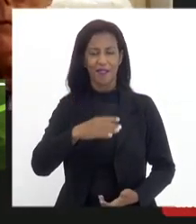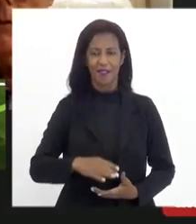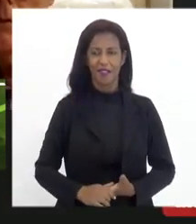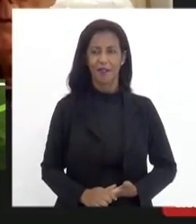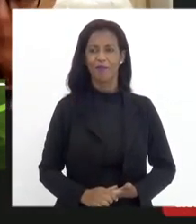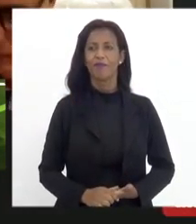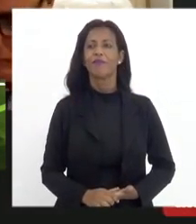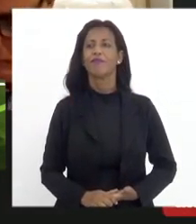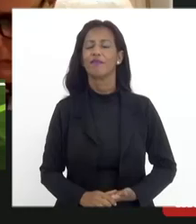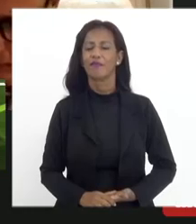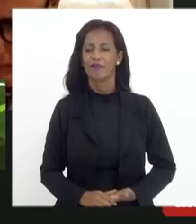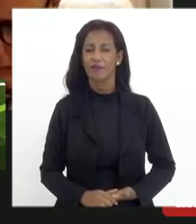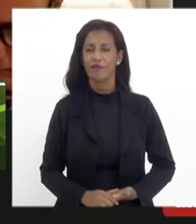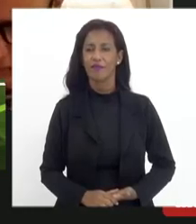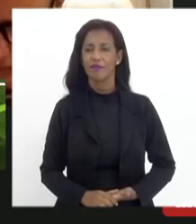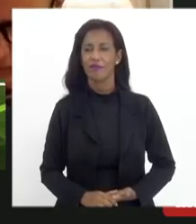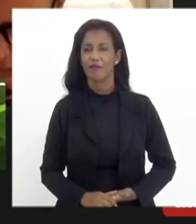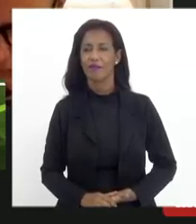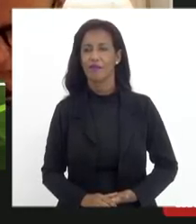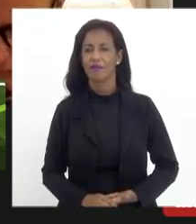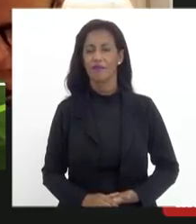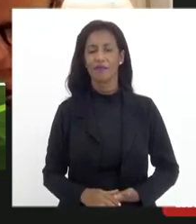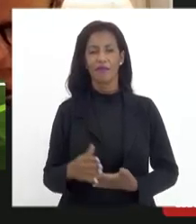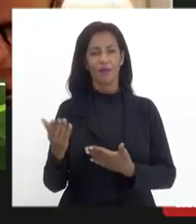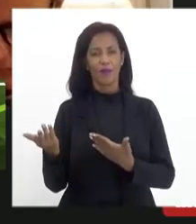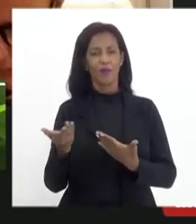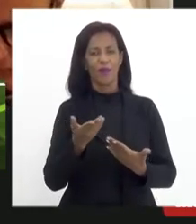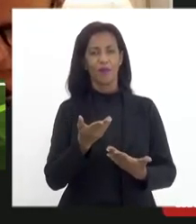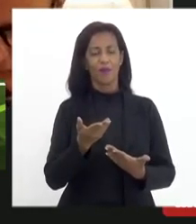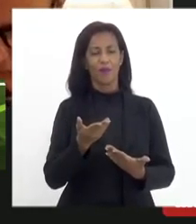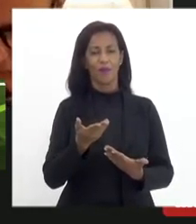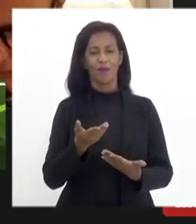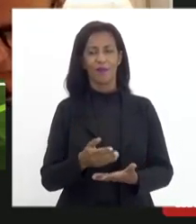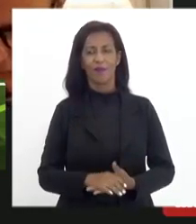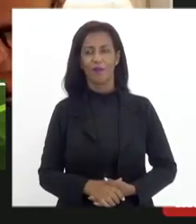Mestre Vaci, a palavra está com você.